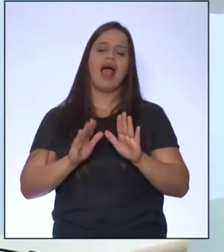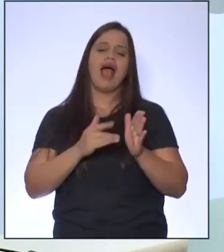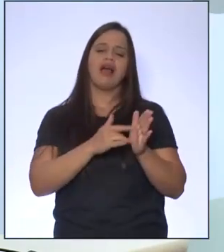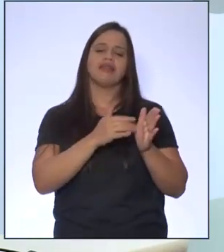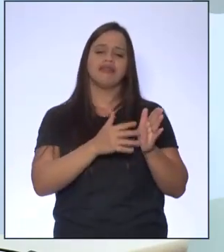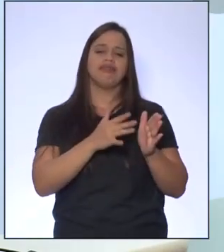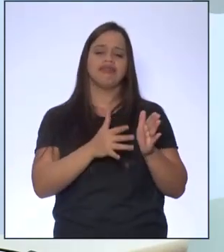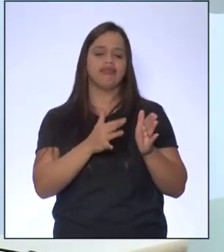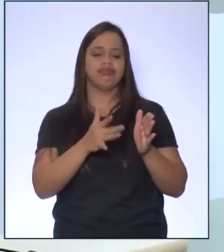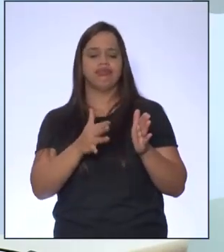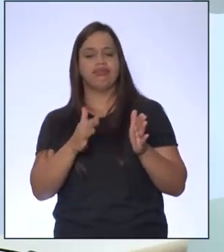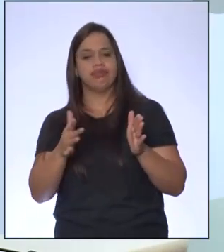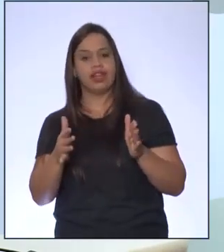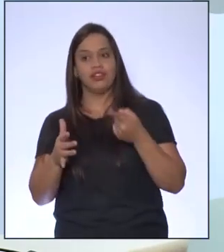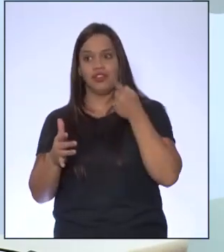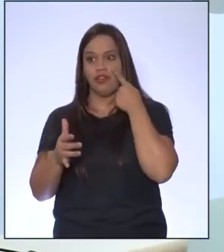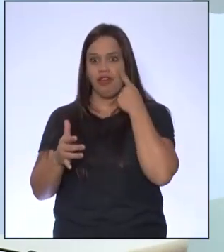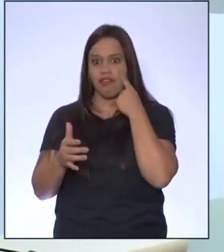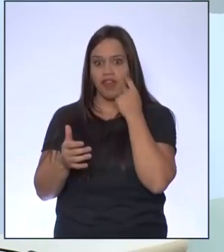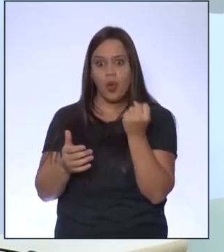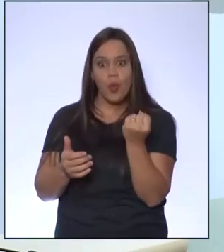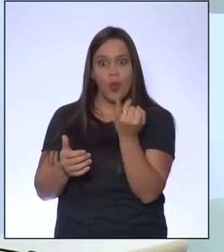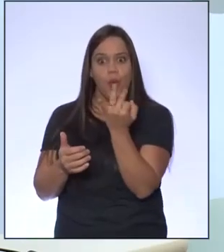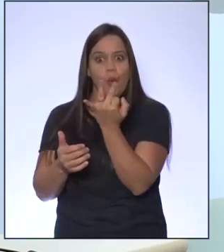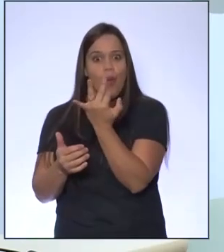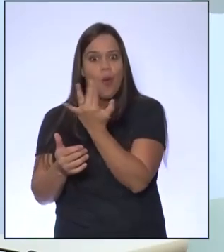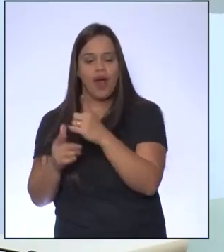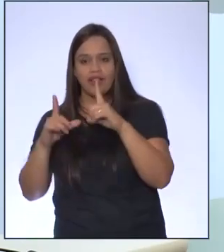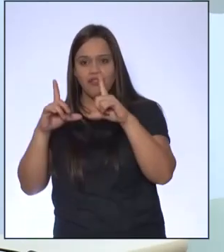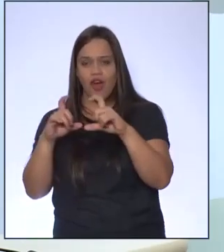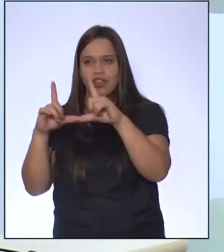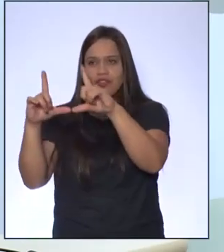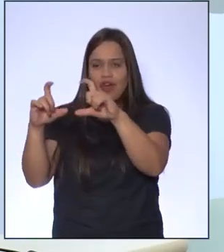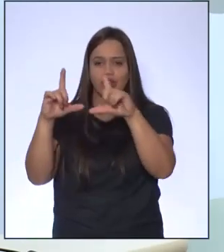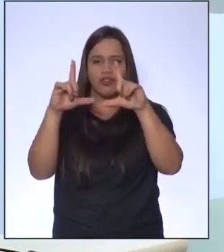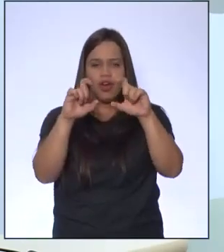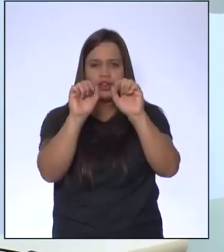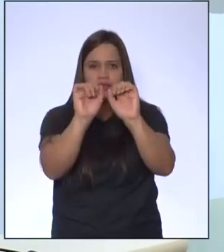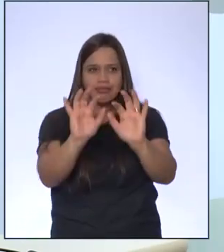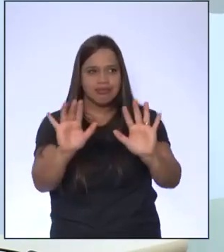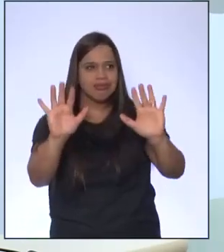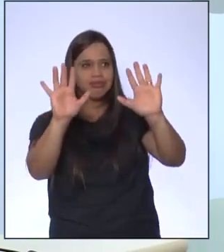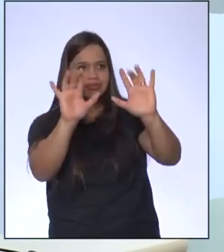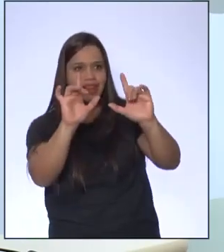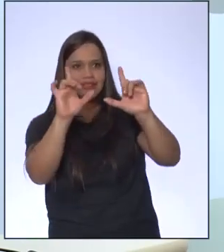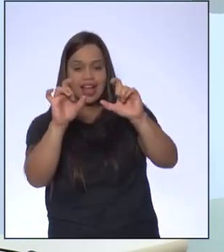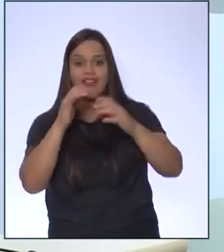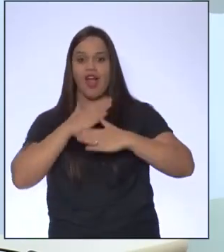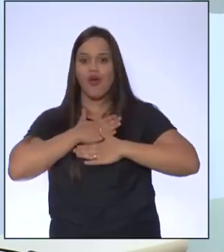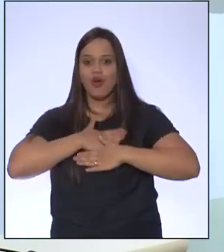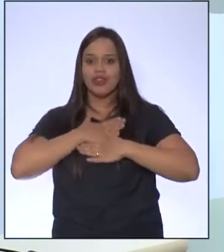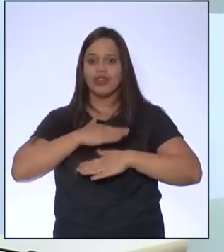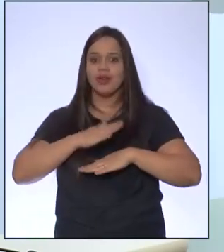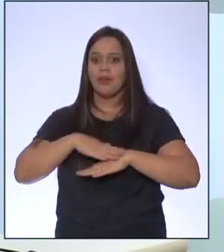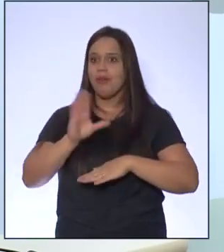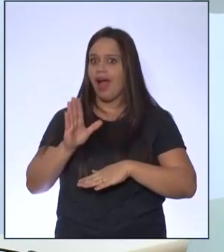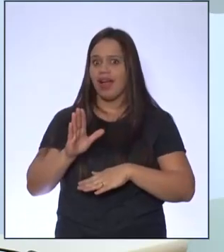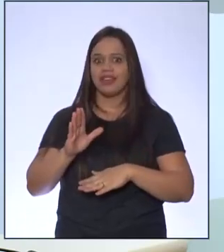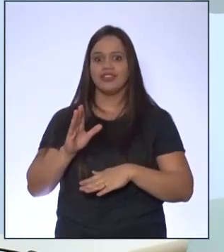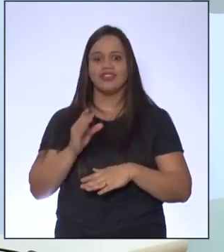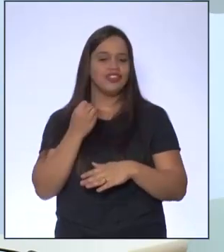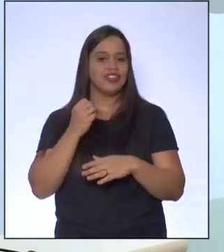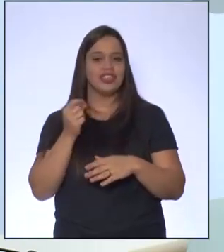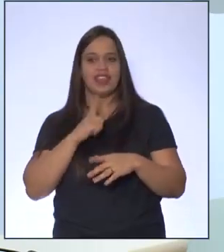quanto a gente vai colecionando fotos de paisagens e vai gostando cada vez mais de fazer um acervo,